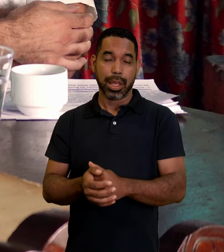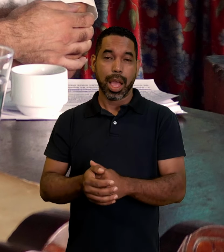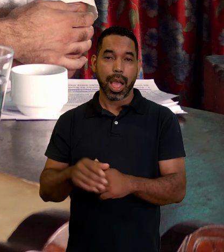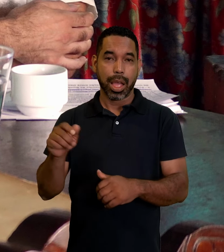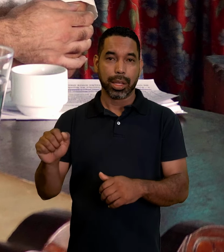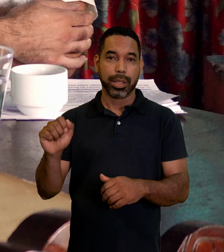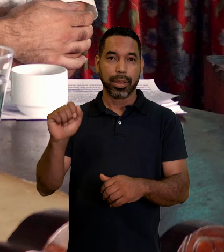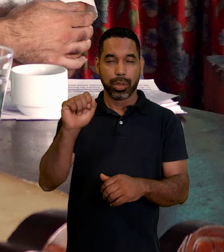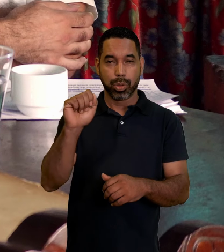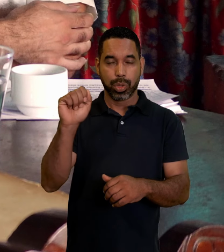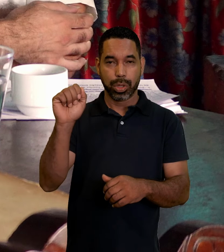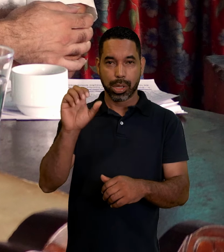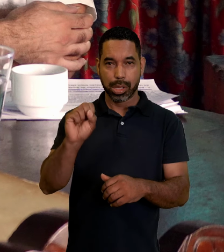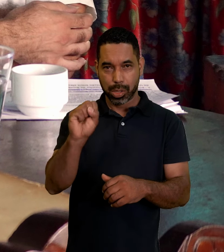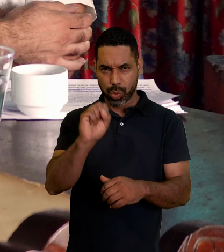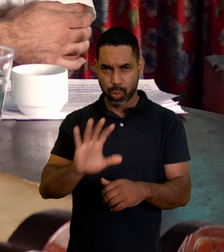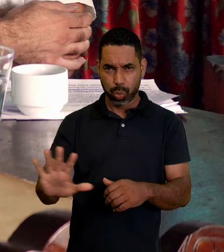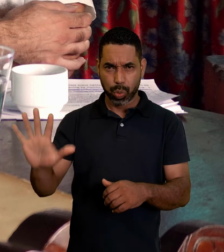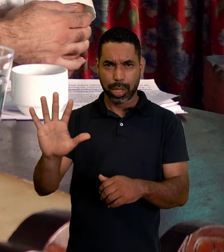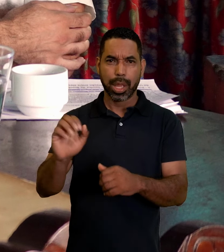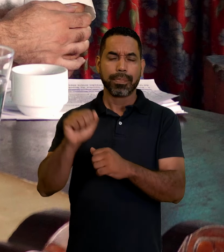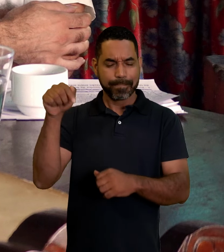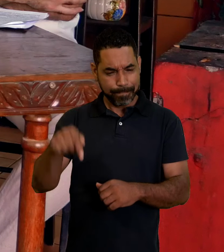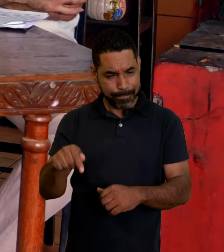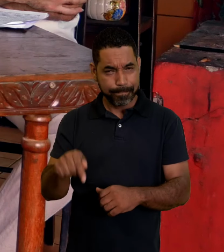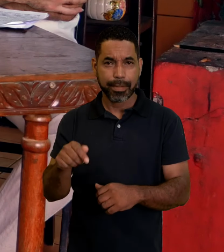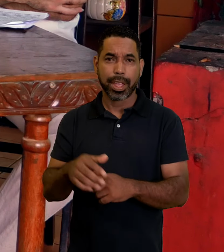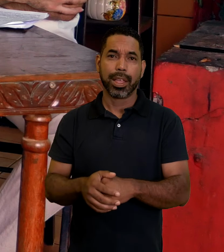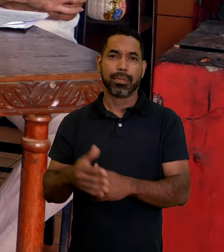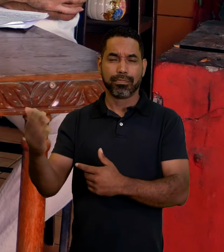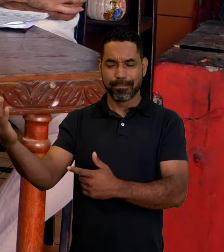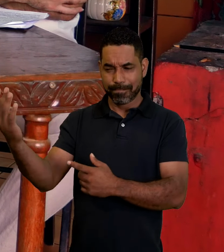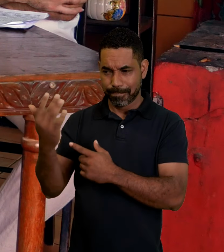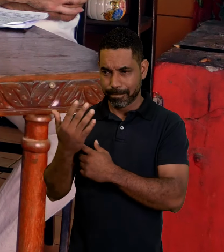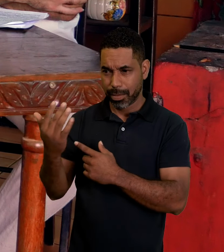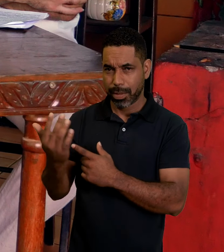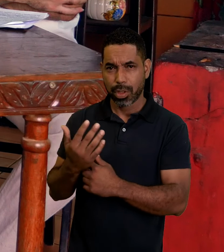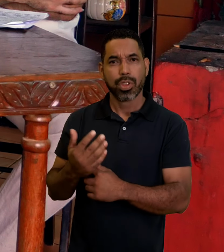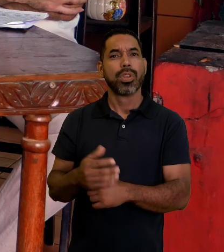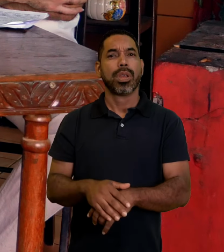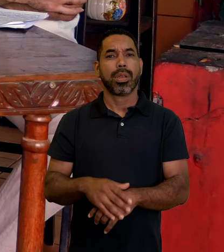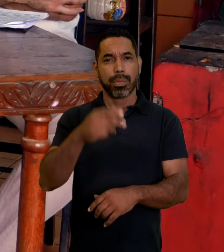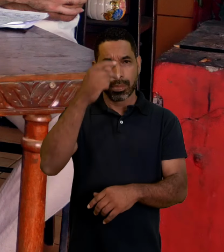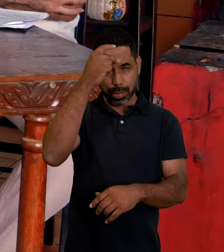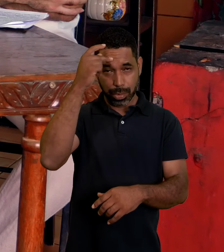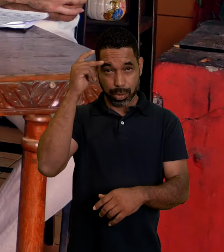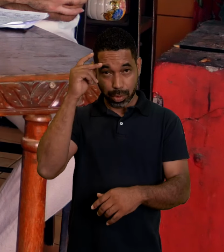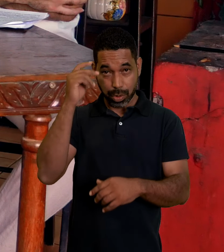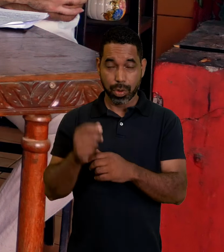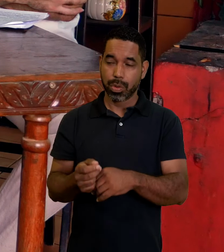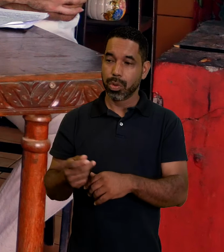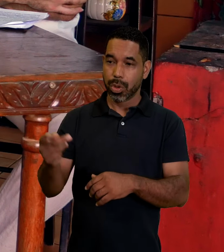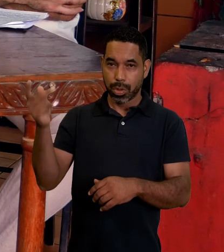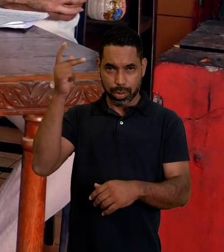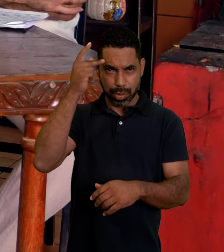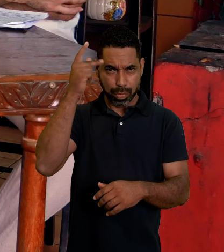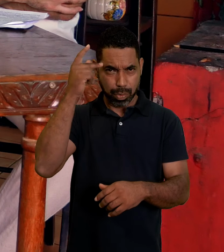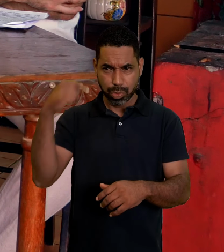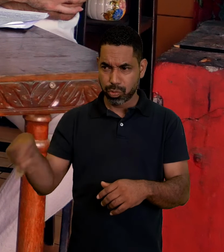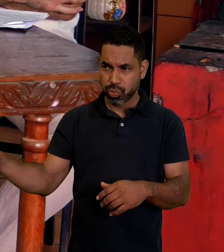Sudeste recebeu, principalmente São Paulo, no período depois que foi proibido, São Paulo